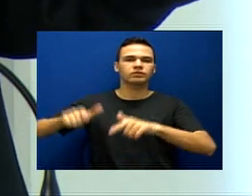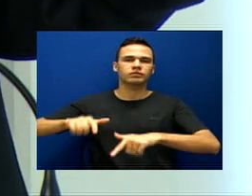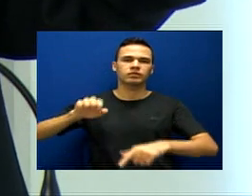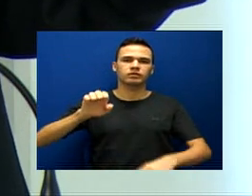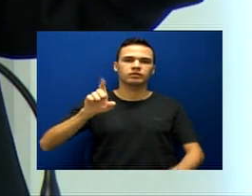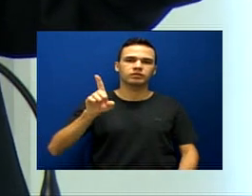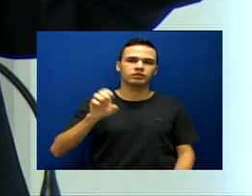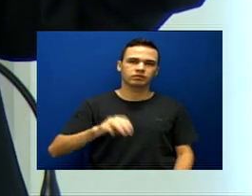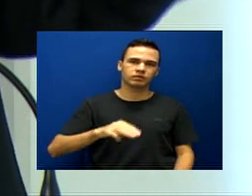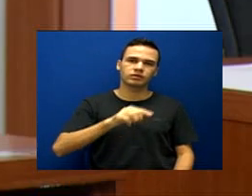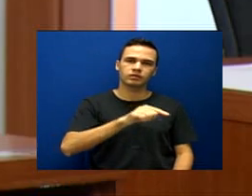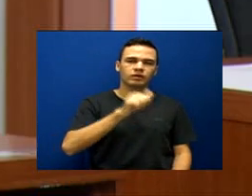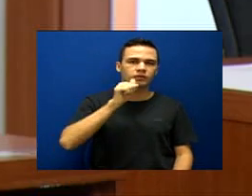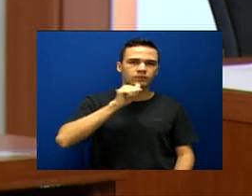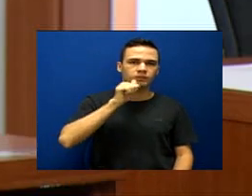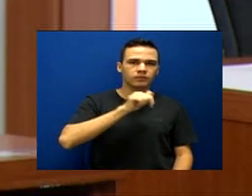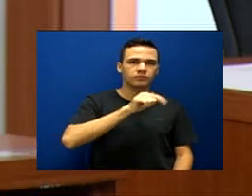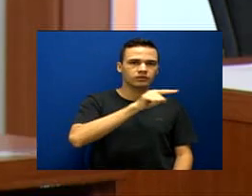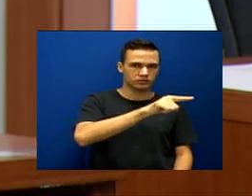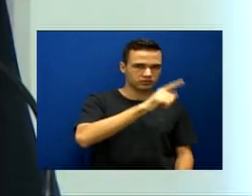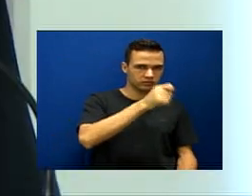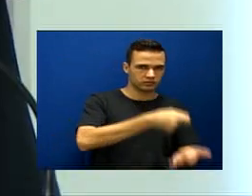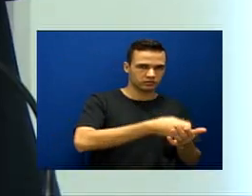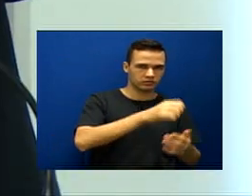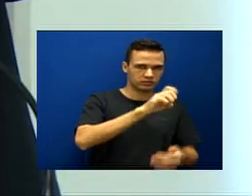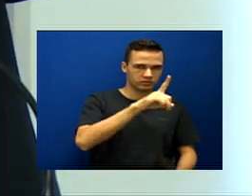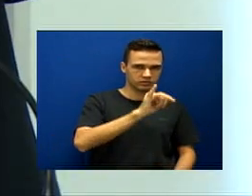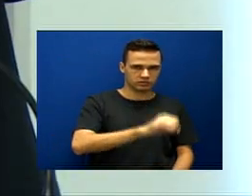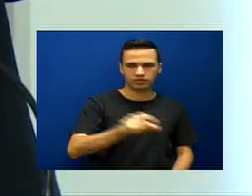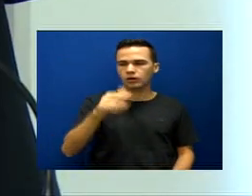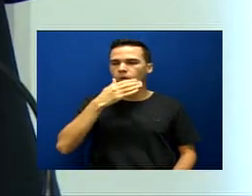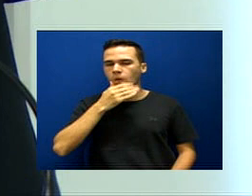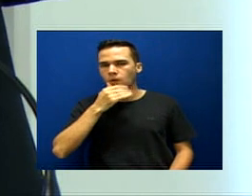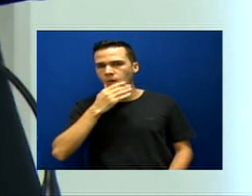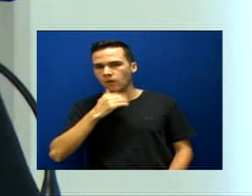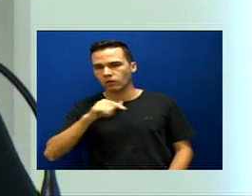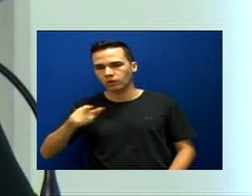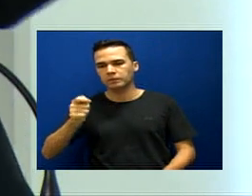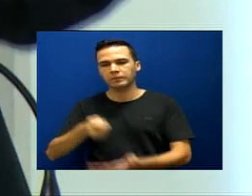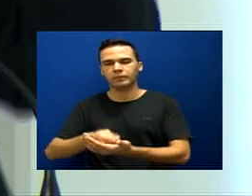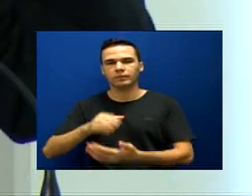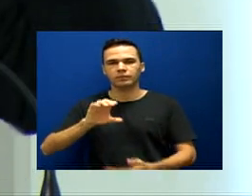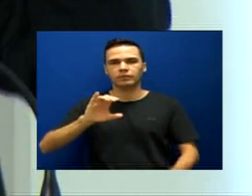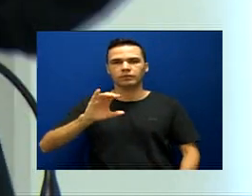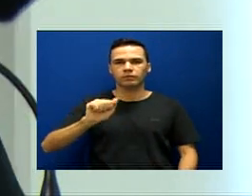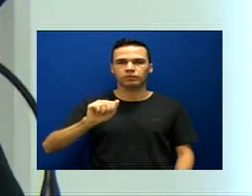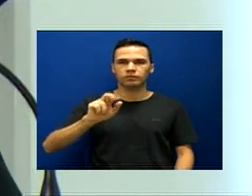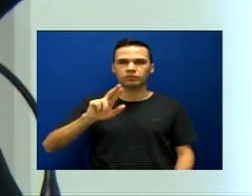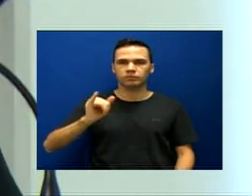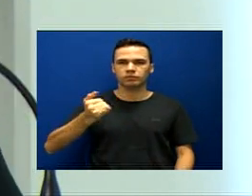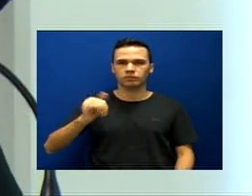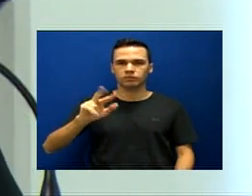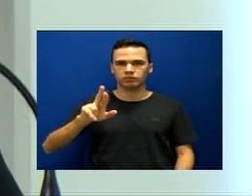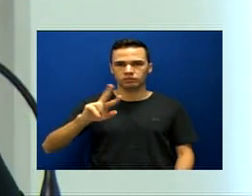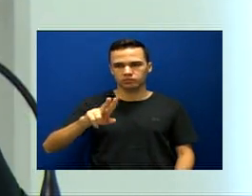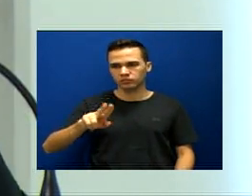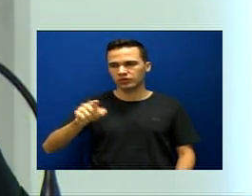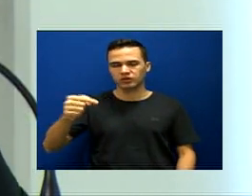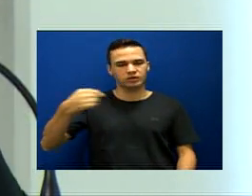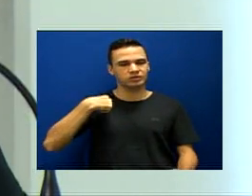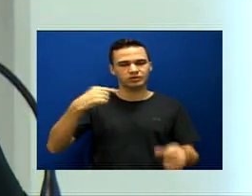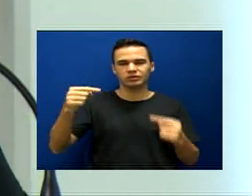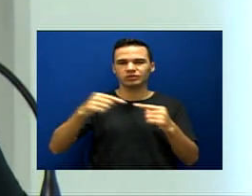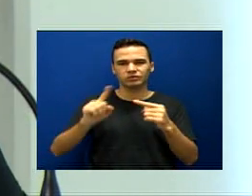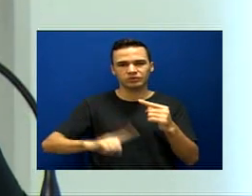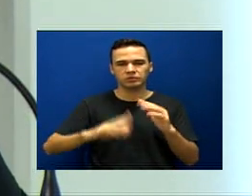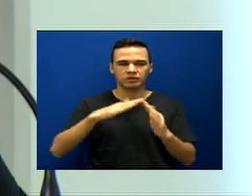emenda da Maria Lúcia no ED, uma outra emenda do Carlos César na região do Cajuru, que foi, então, já que não podia na saúde, na educação e